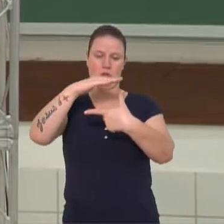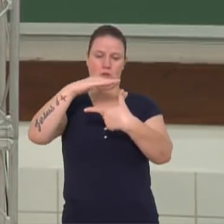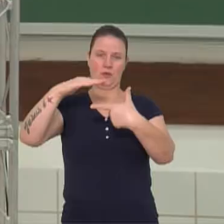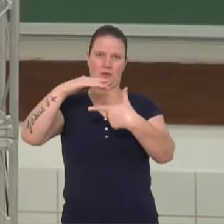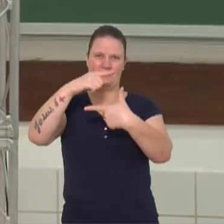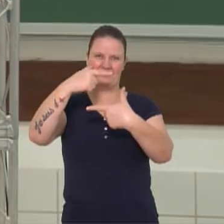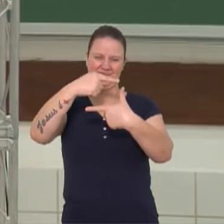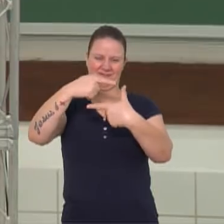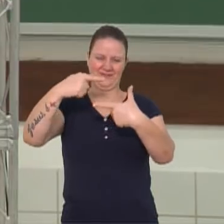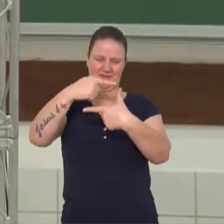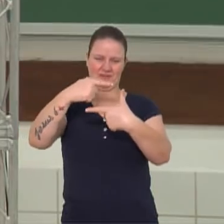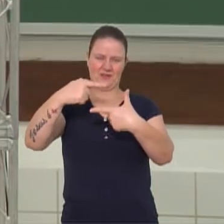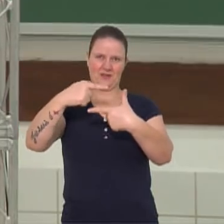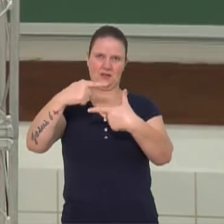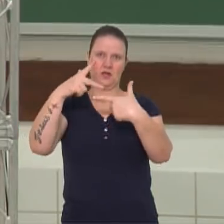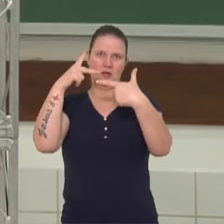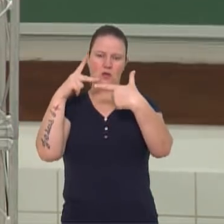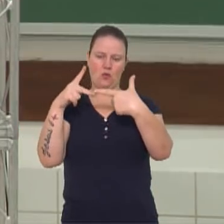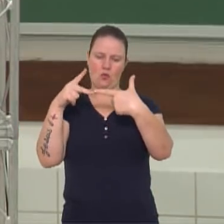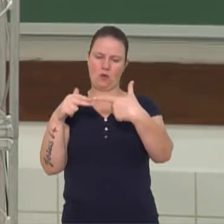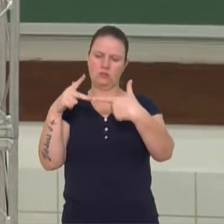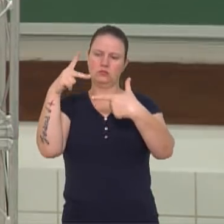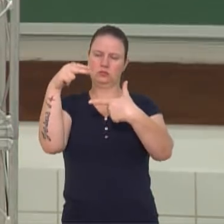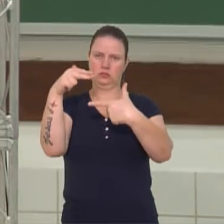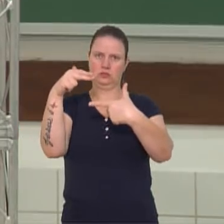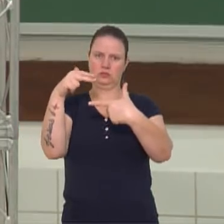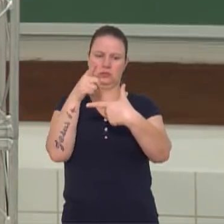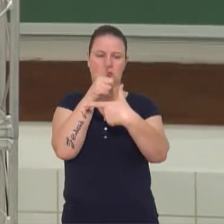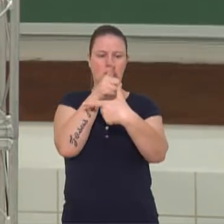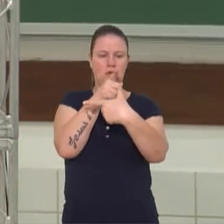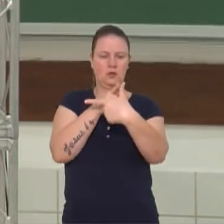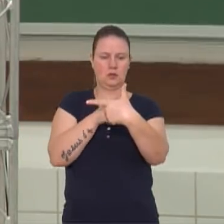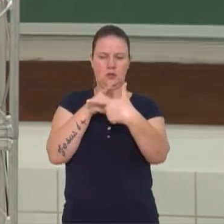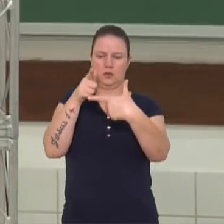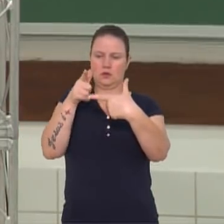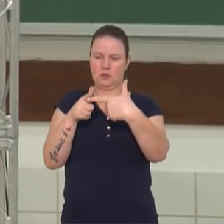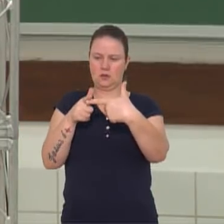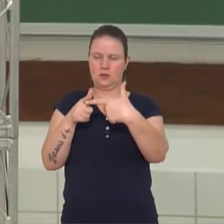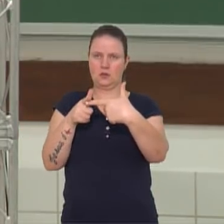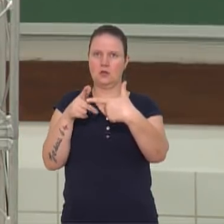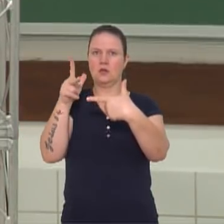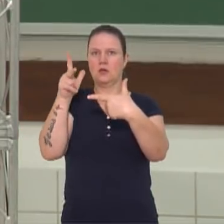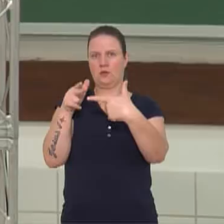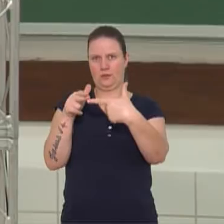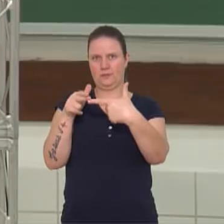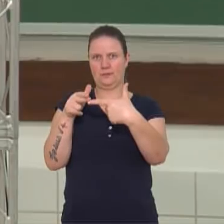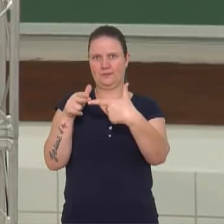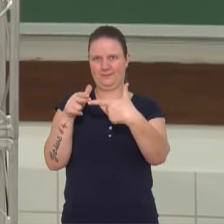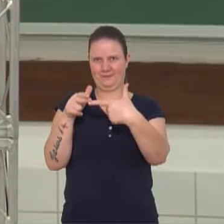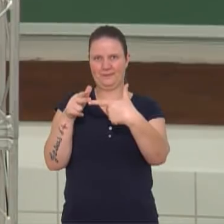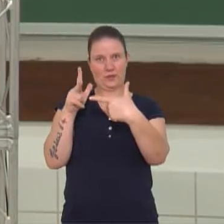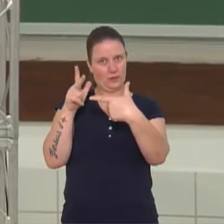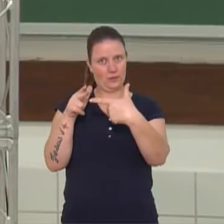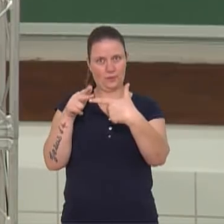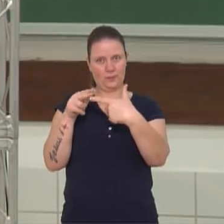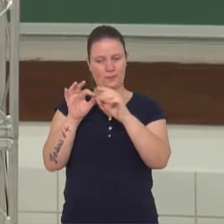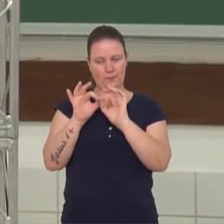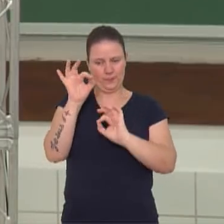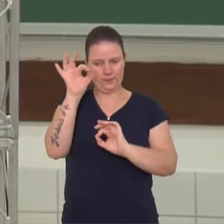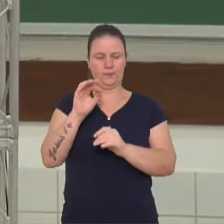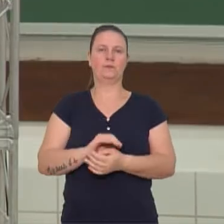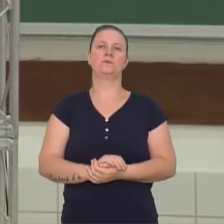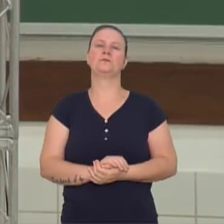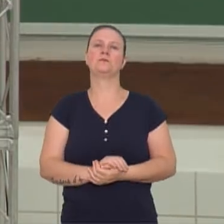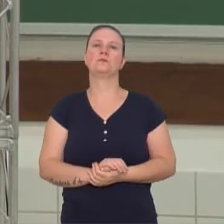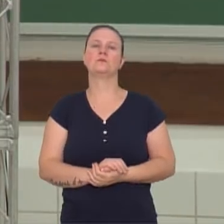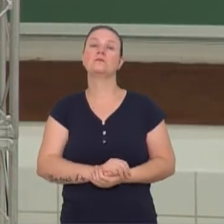para o outro, possuem a mesma medida. Então, esses dois lados é a mesma medida e esses dois lados é a mesma medida.